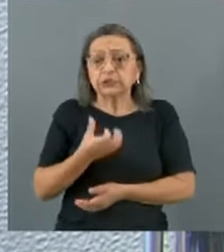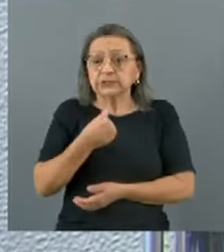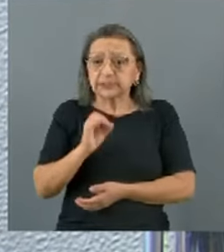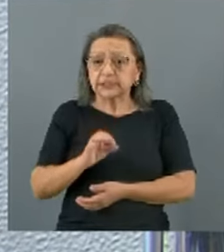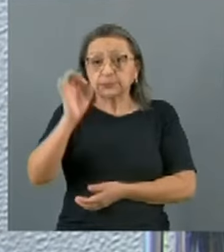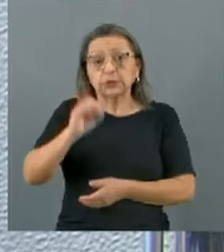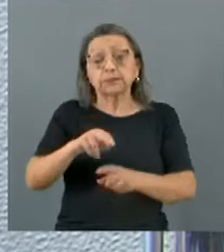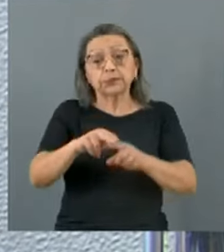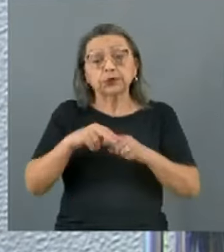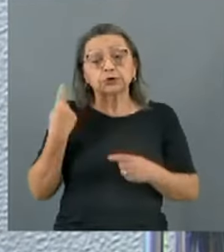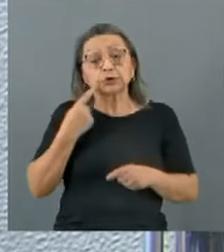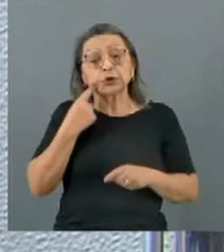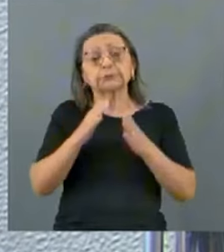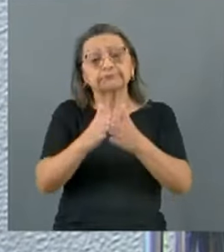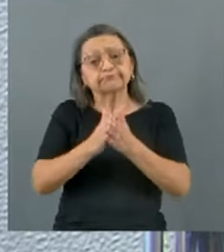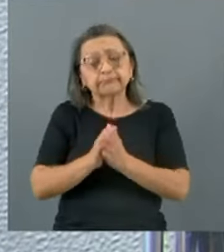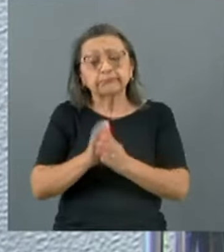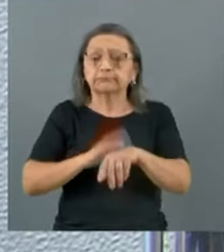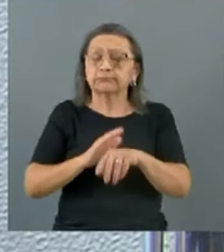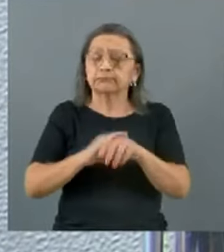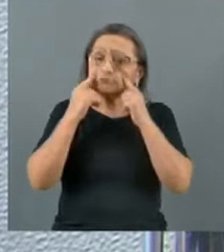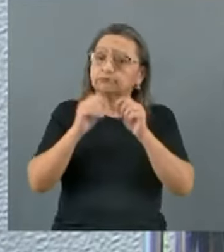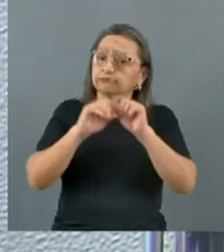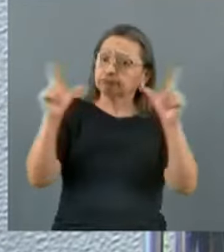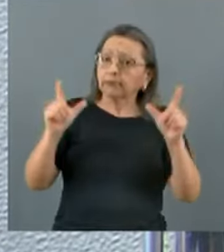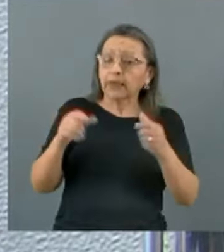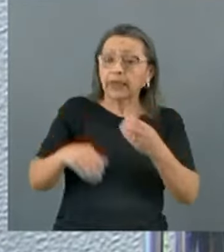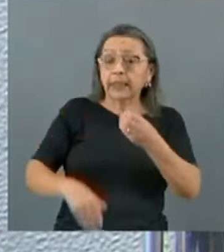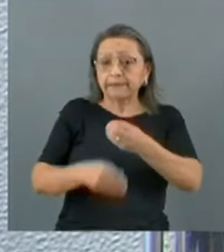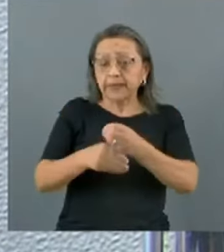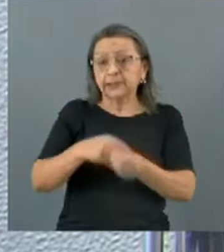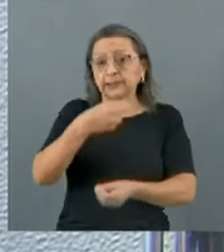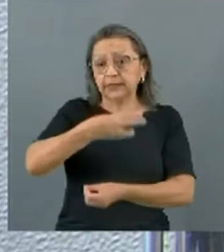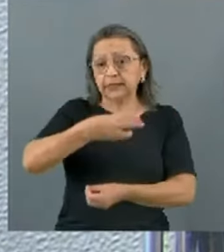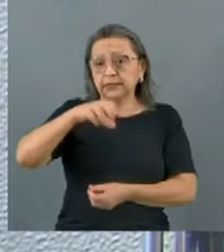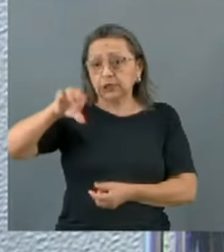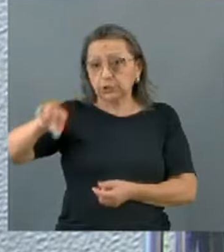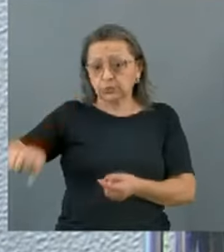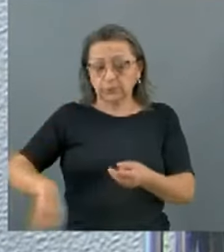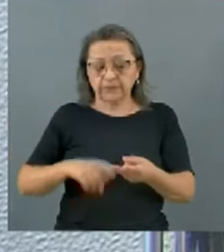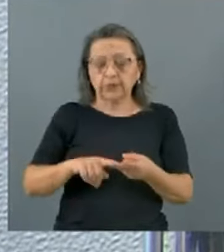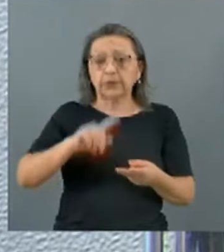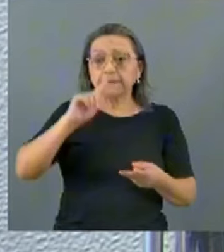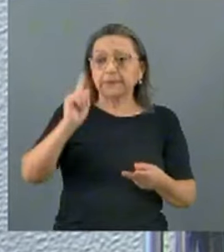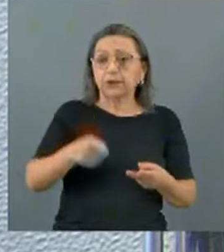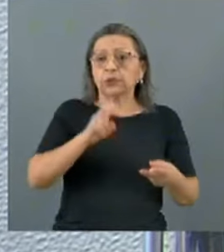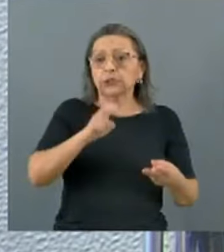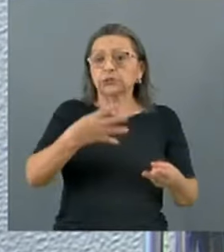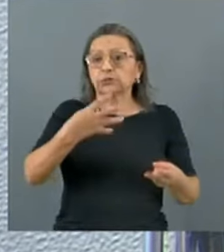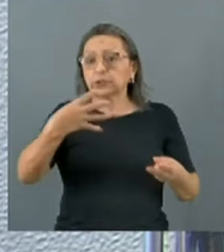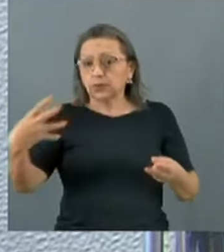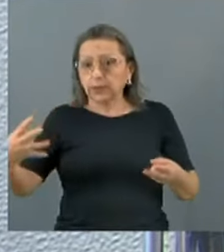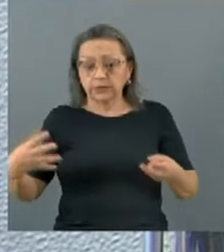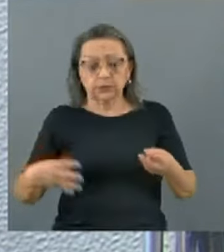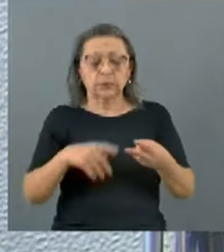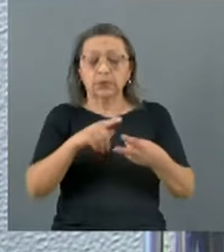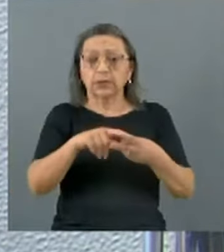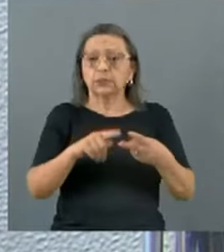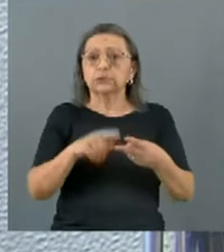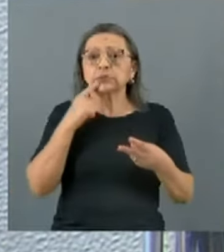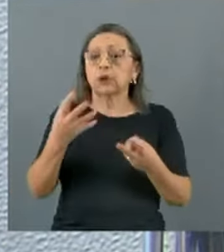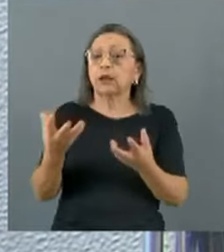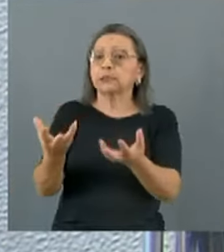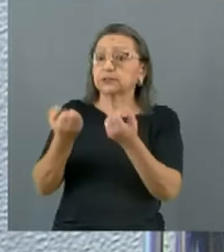nós chamamos a atenção para que as emendas, senadora 39 e 1544, sejam